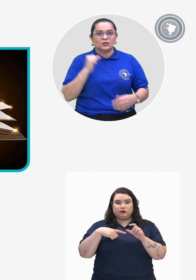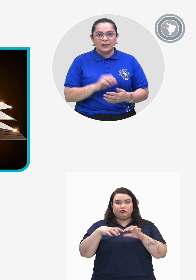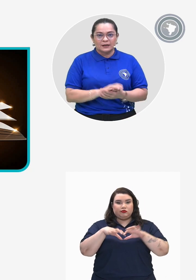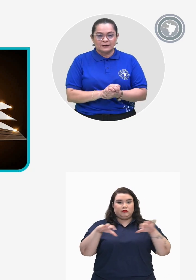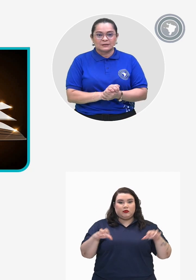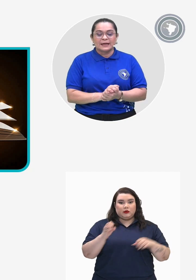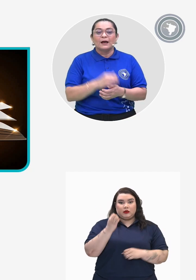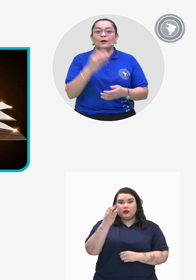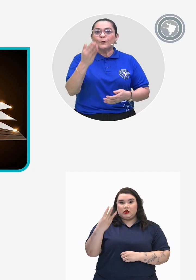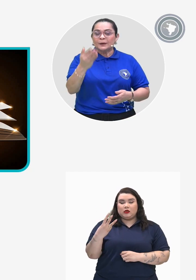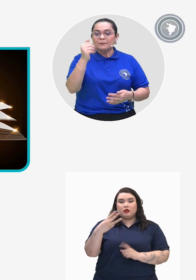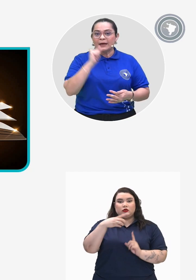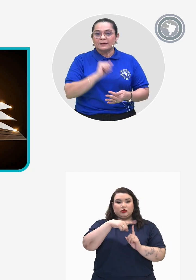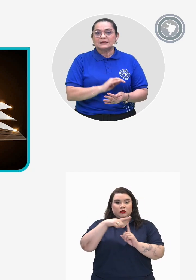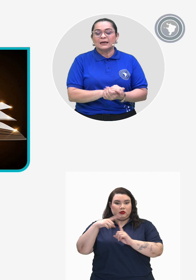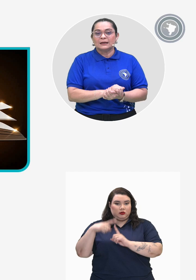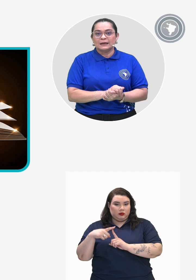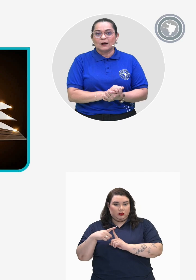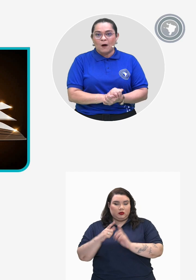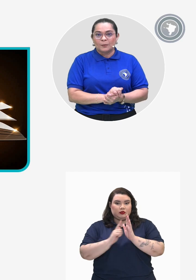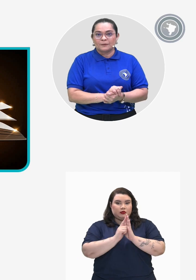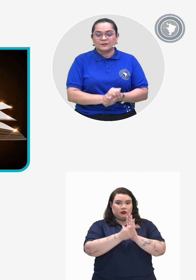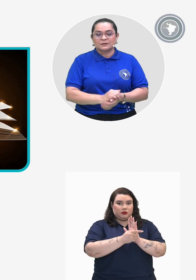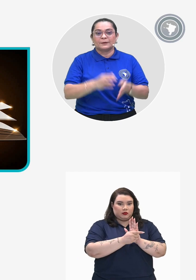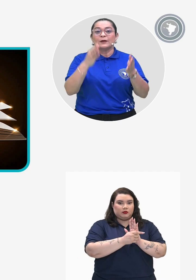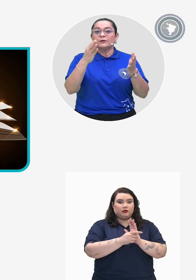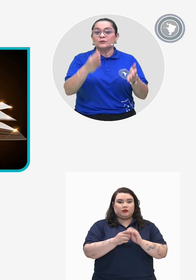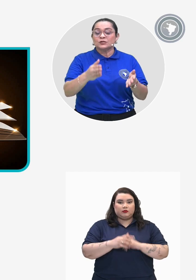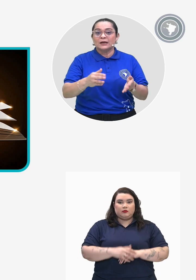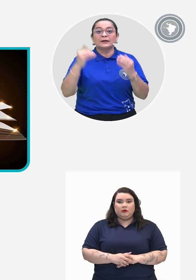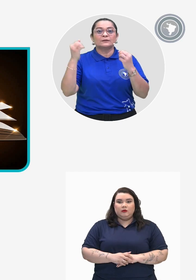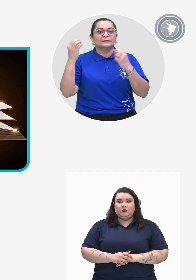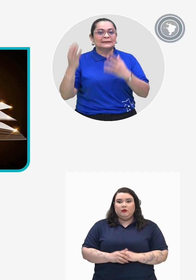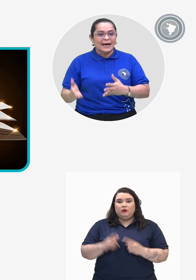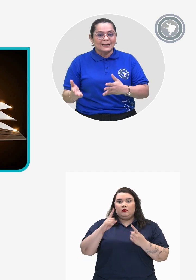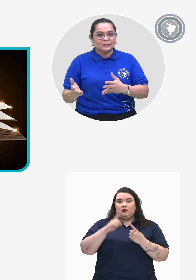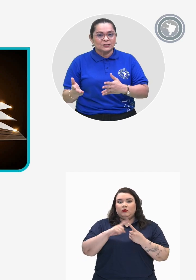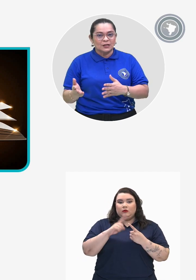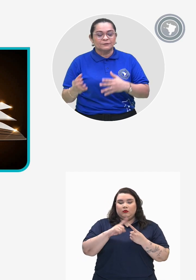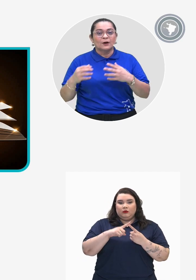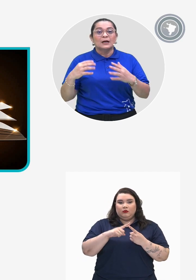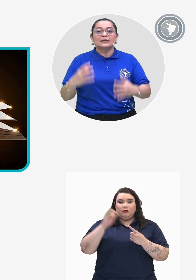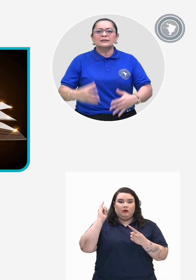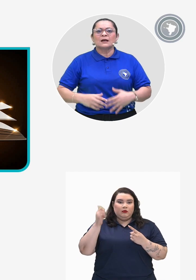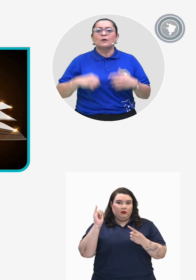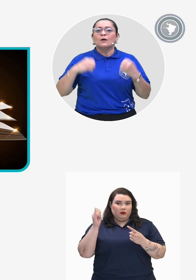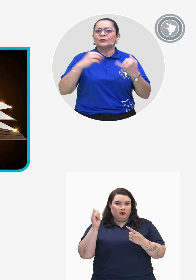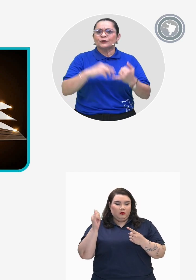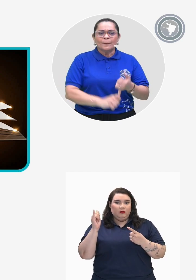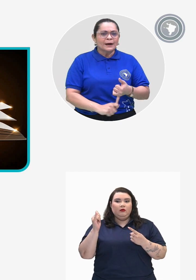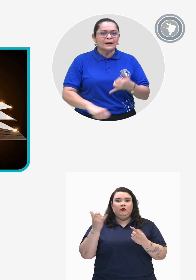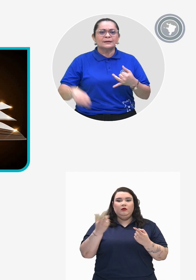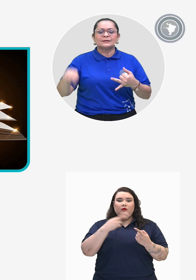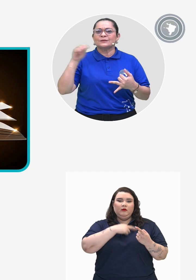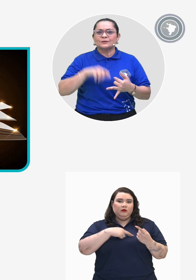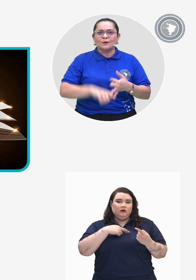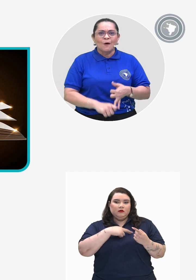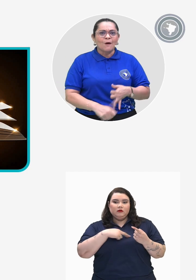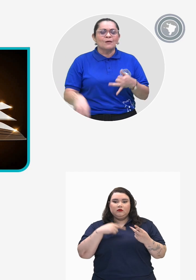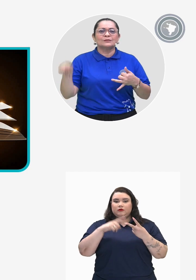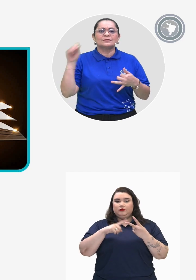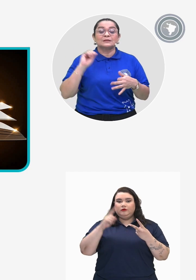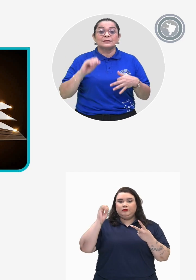3 gêneros, né? O primeiro seria qual, professora? O gênero narrativo, que são os romances,